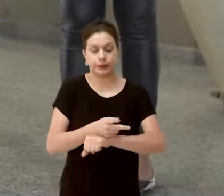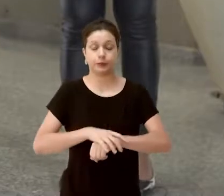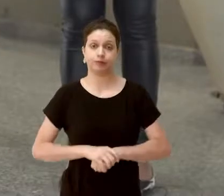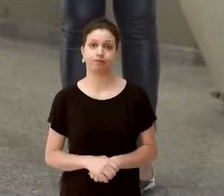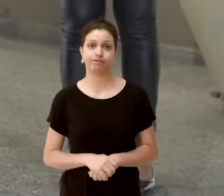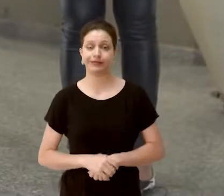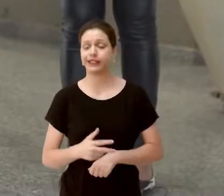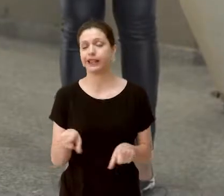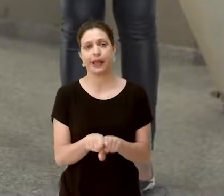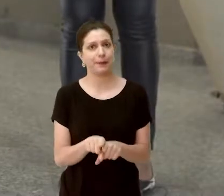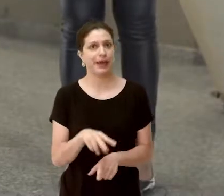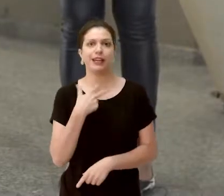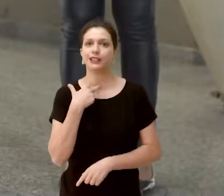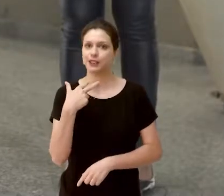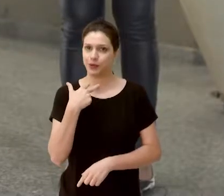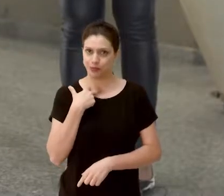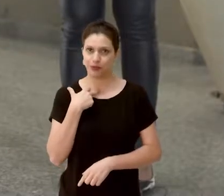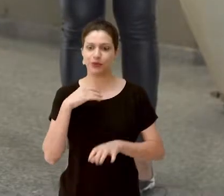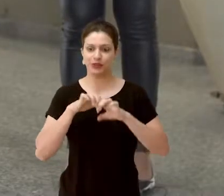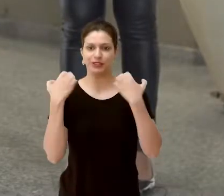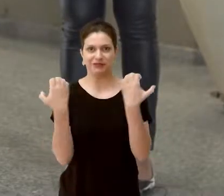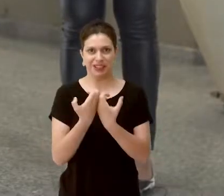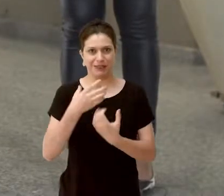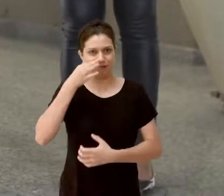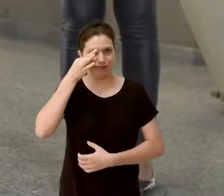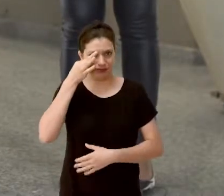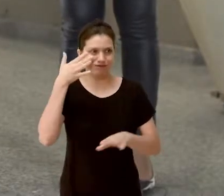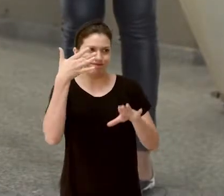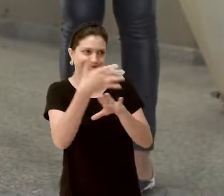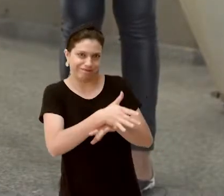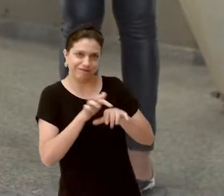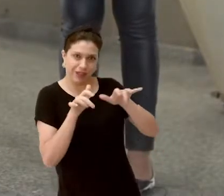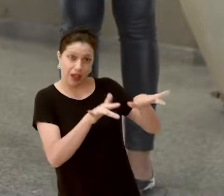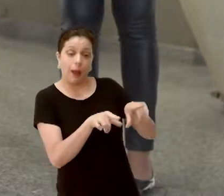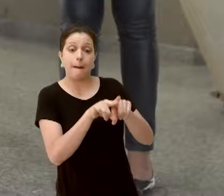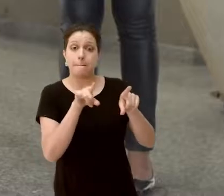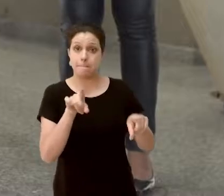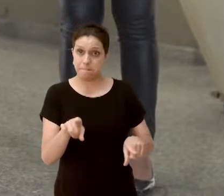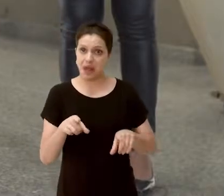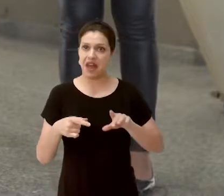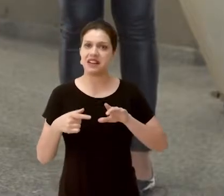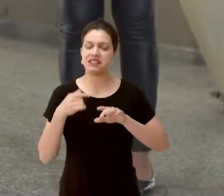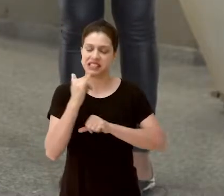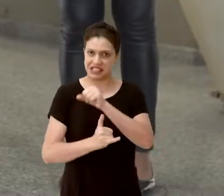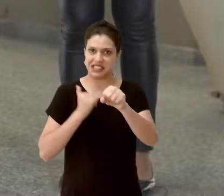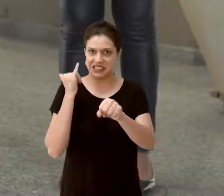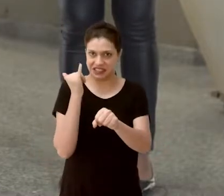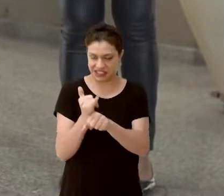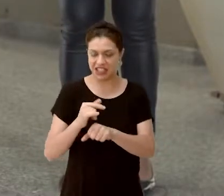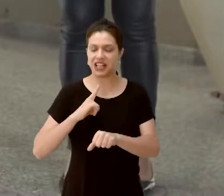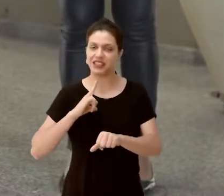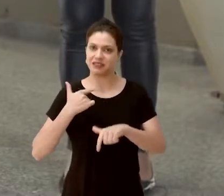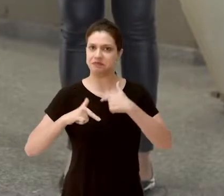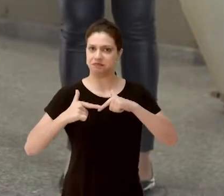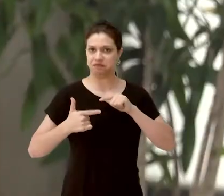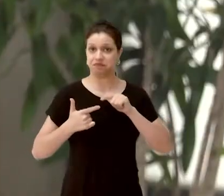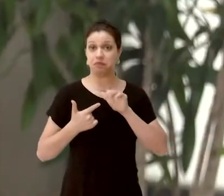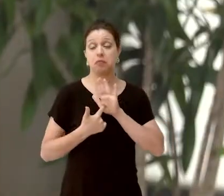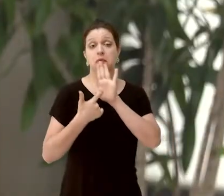como é conhecido, também não pôde promover eventos presenciais, mas marcou presença na